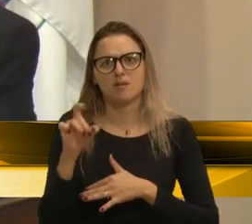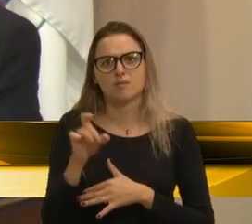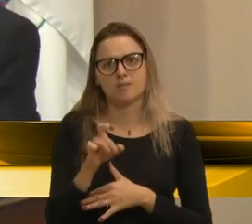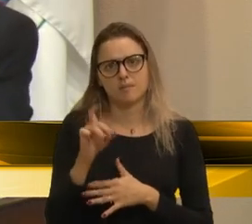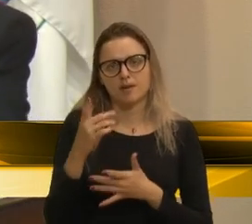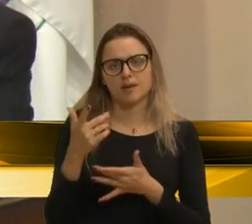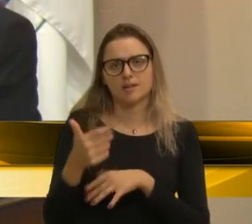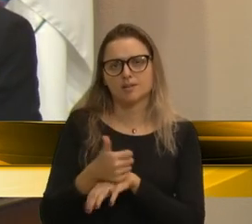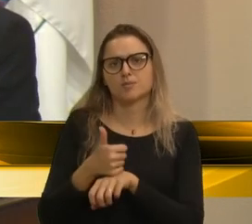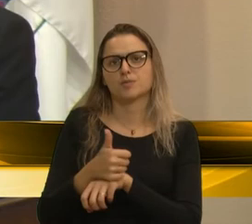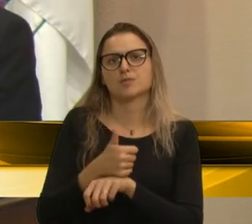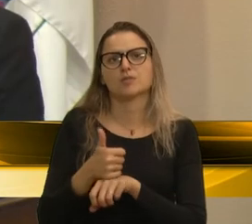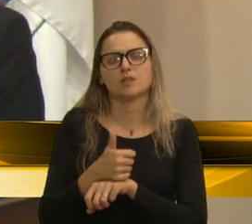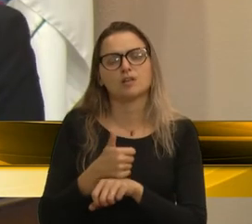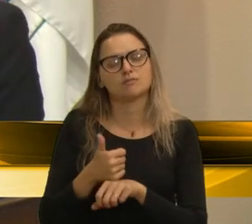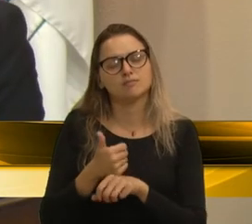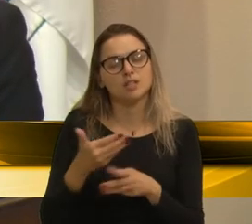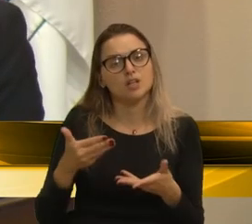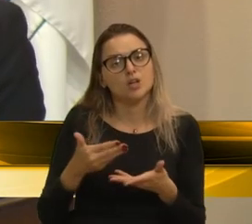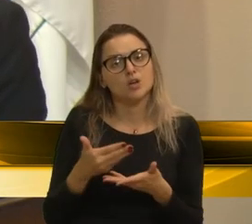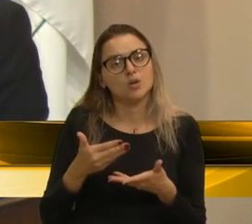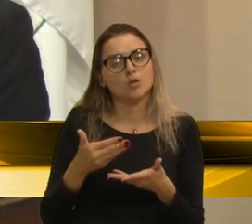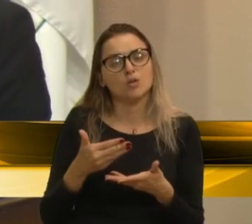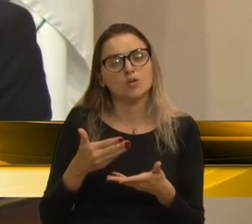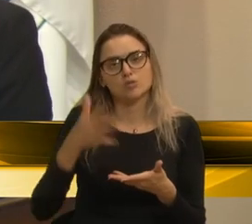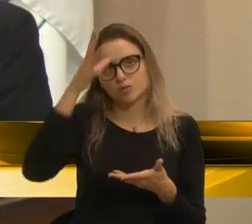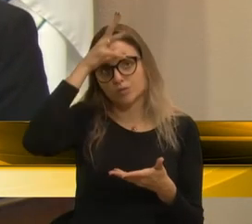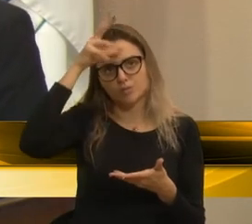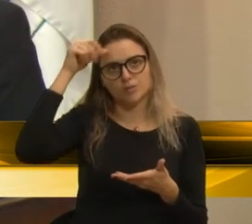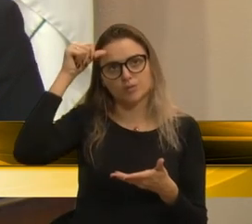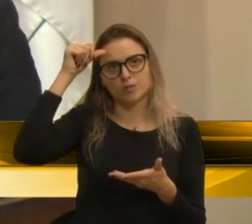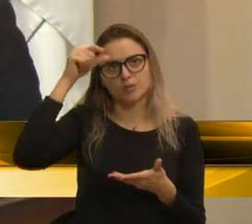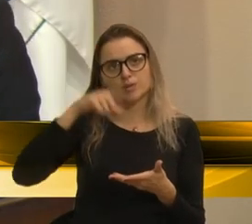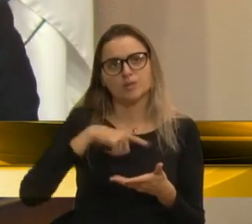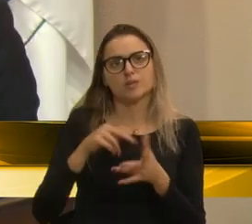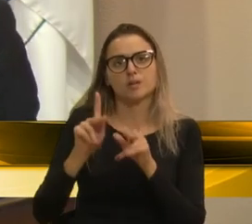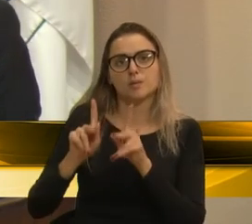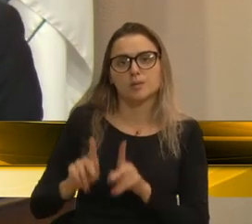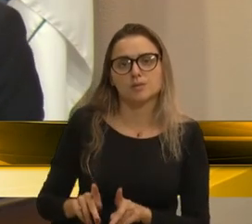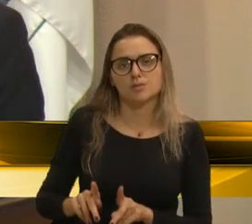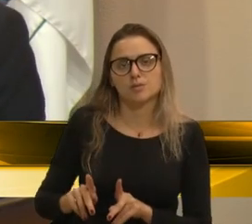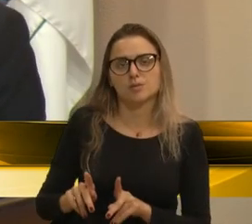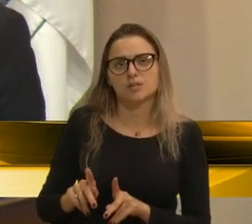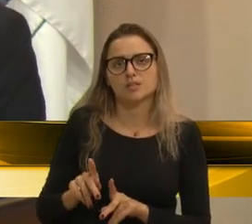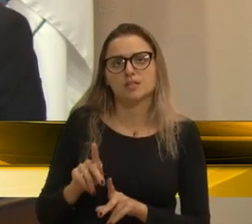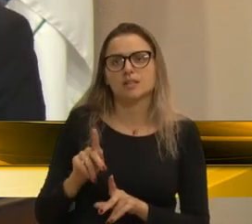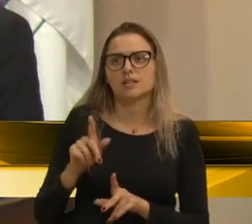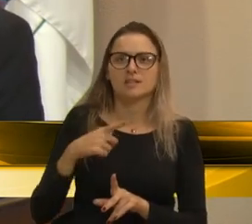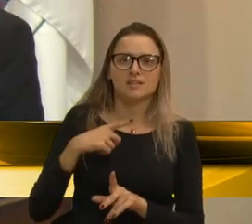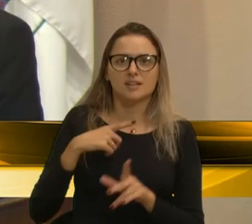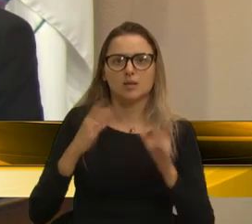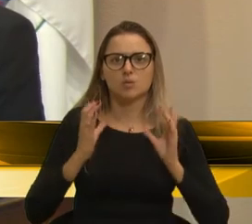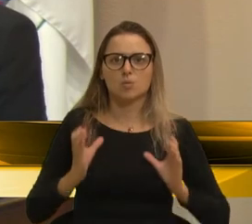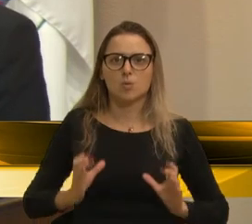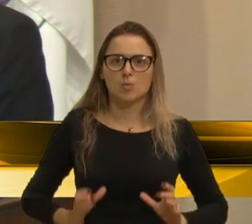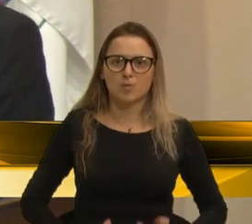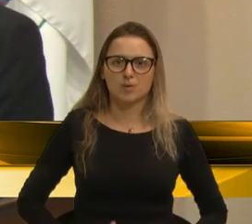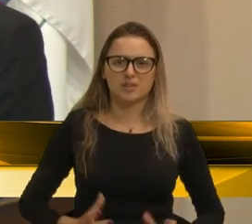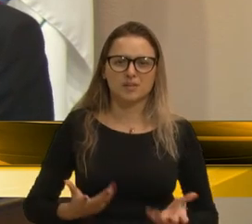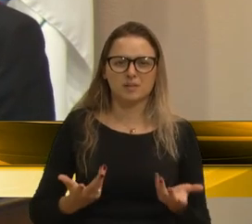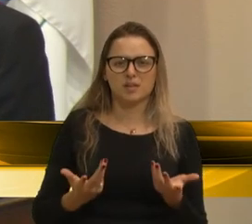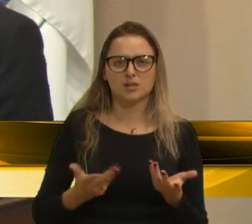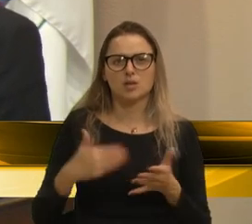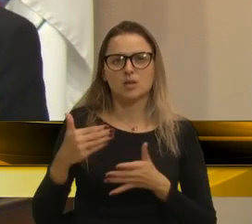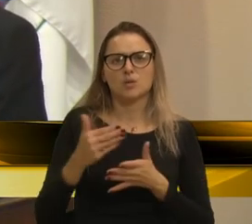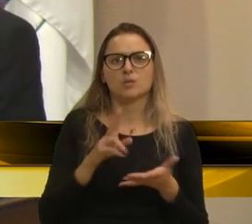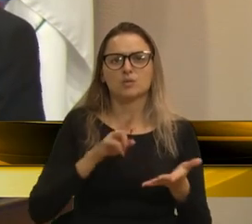público esteja revestido de pessoas que esse tipo de postura, inclusive quando